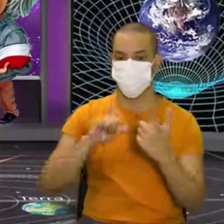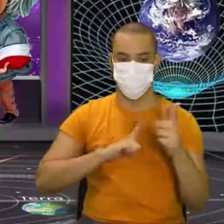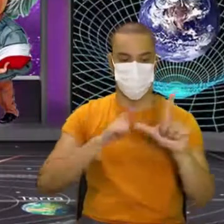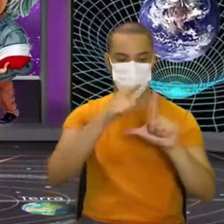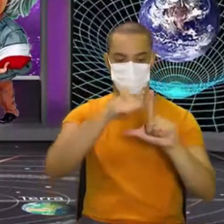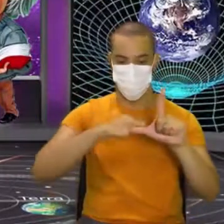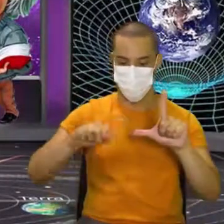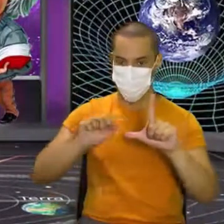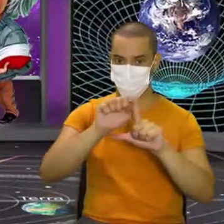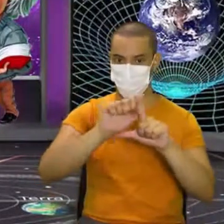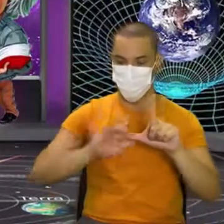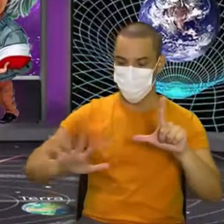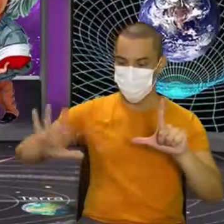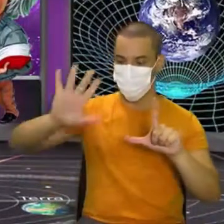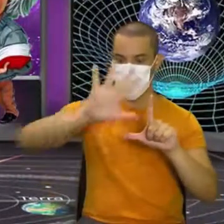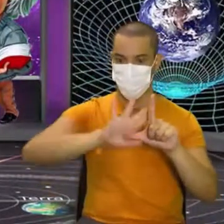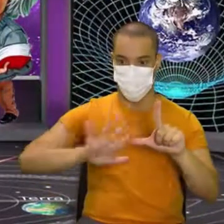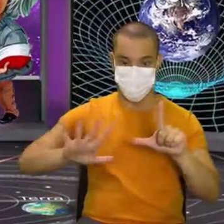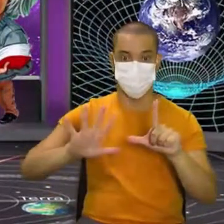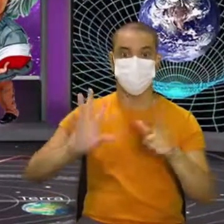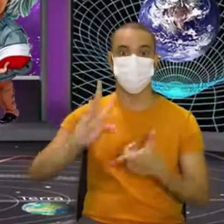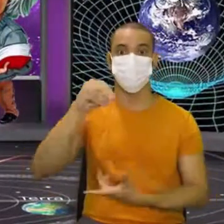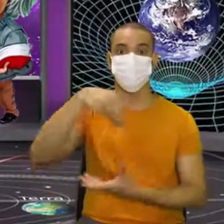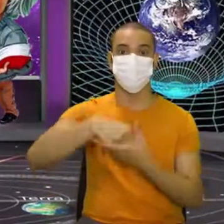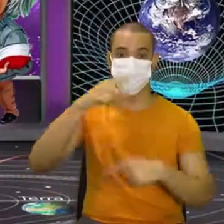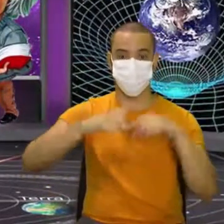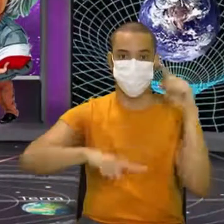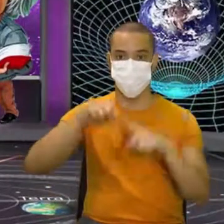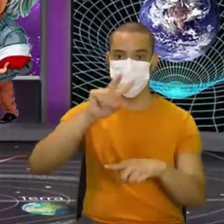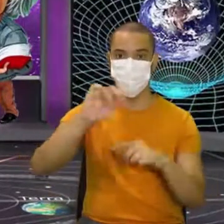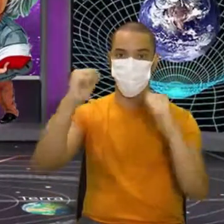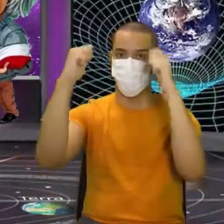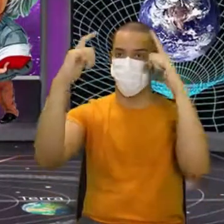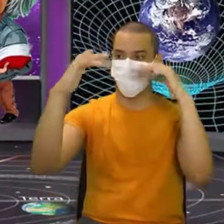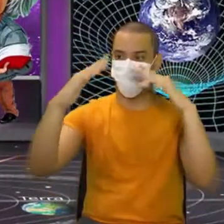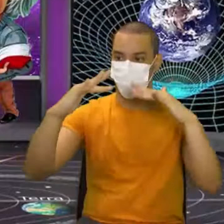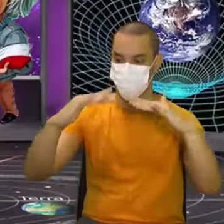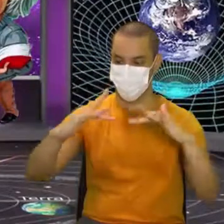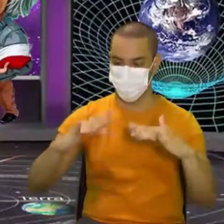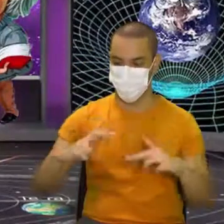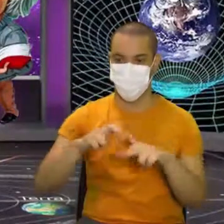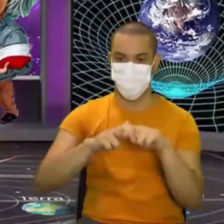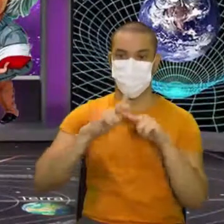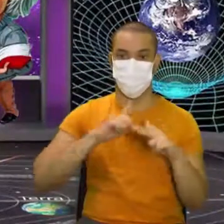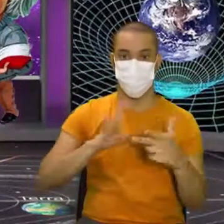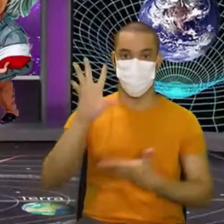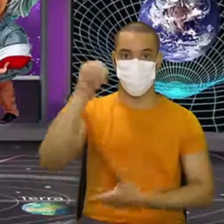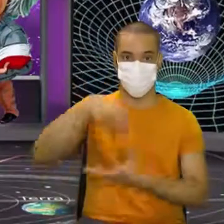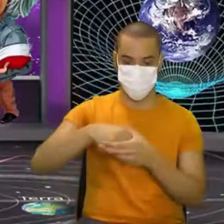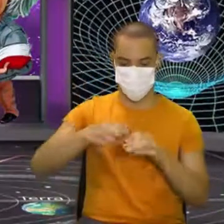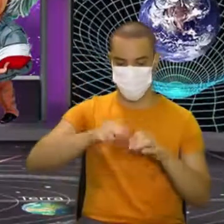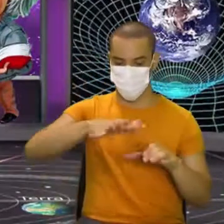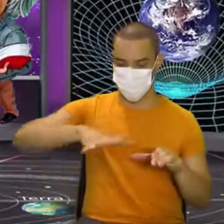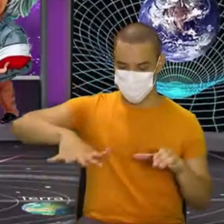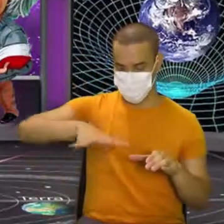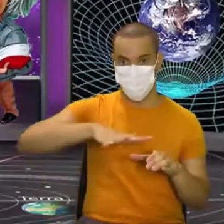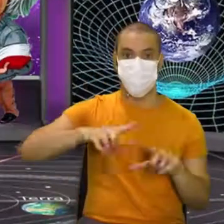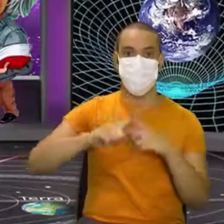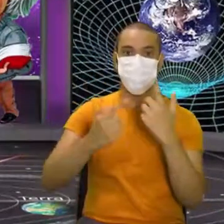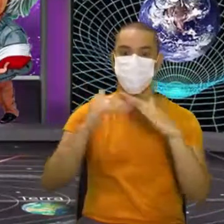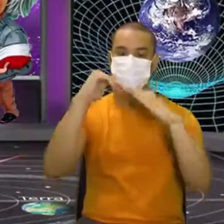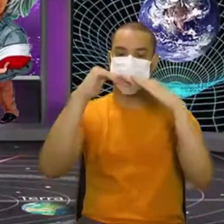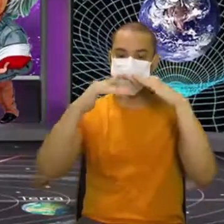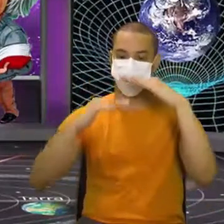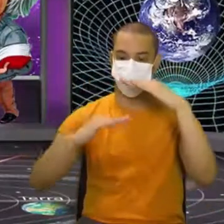dentro certo a carga estaria descendo Então olha só Campo passando para cá a carga